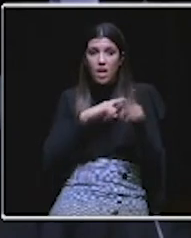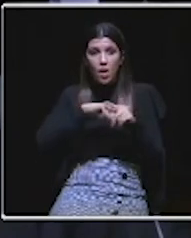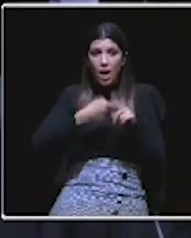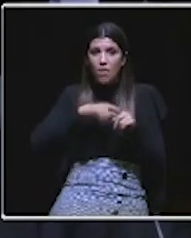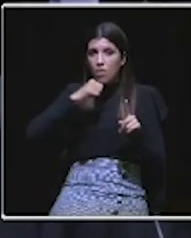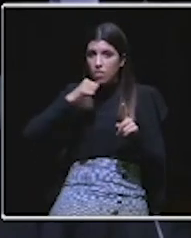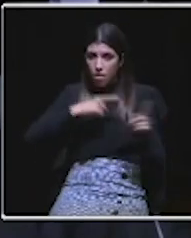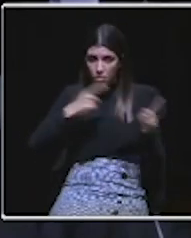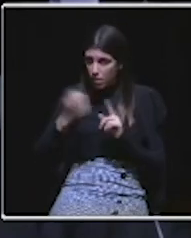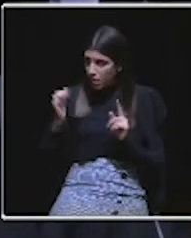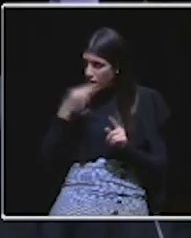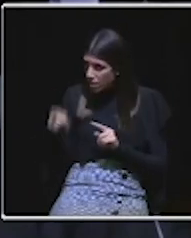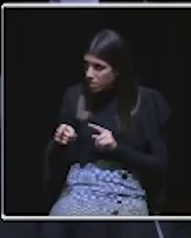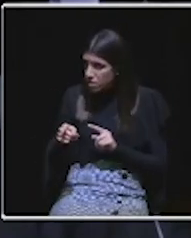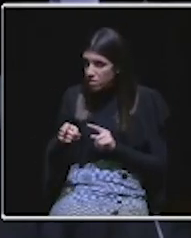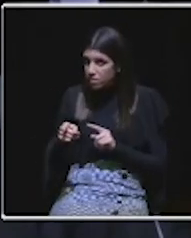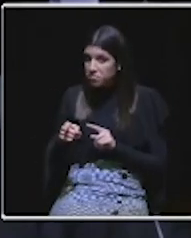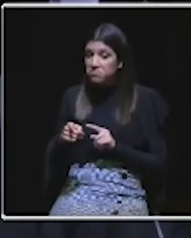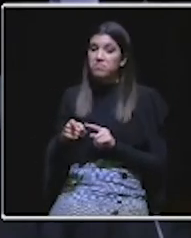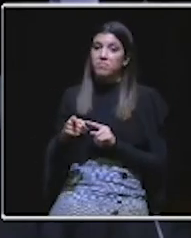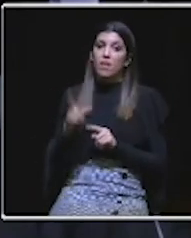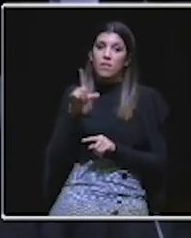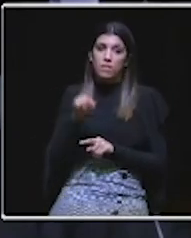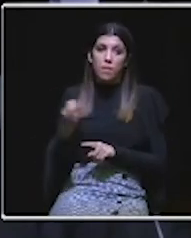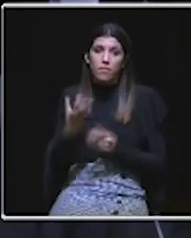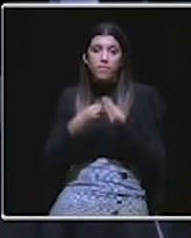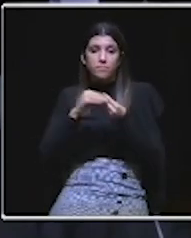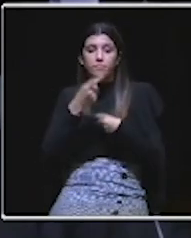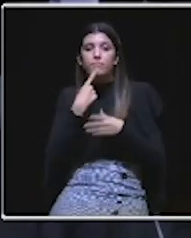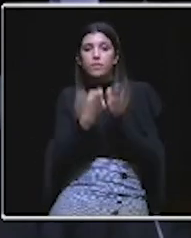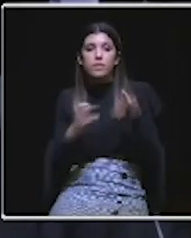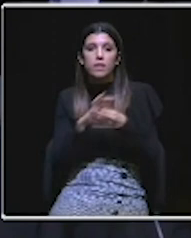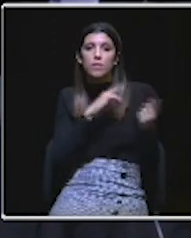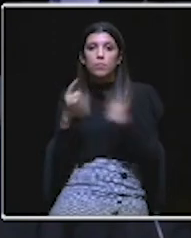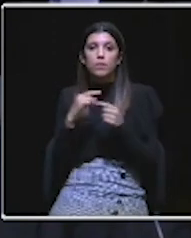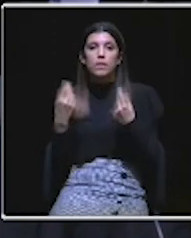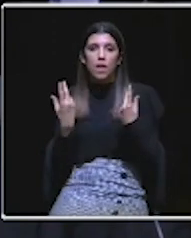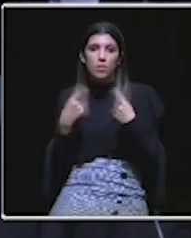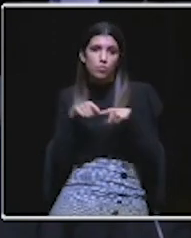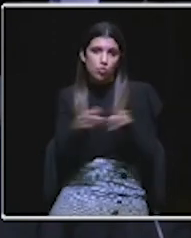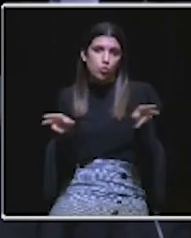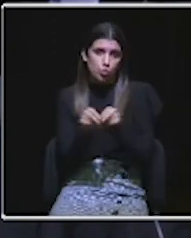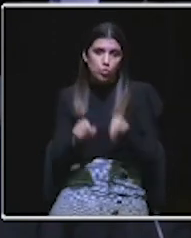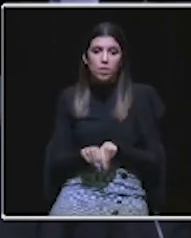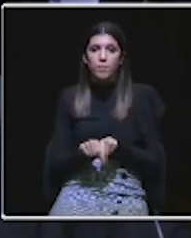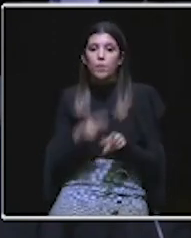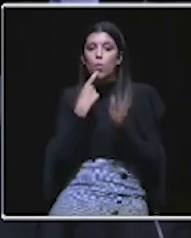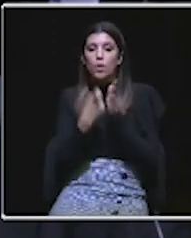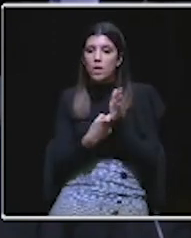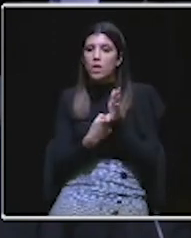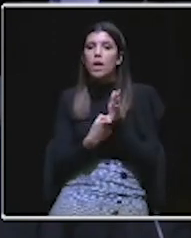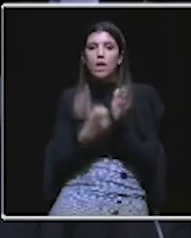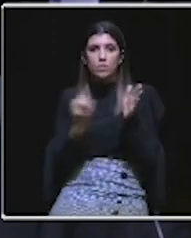anos à mobilidade, certo? Além disso, foi também feito um inquérito a propósito da mobilidade partilhada. Foi um inquérito bastante